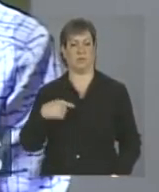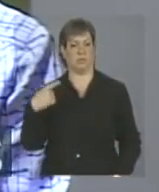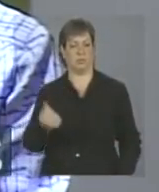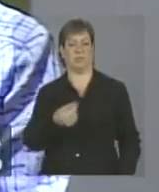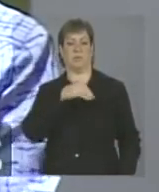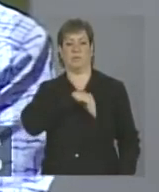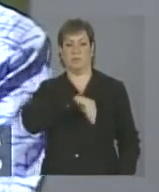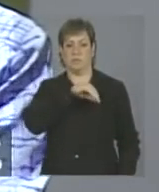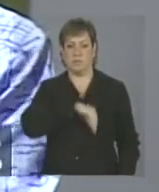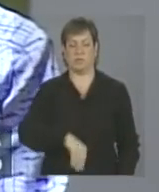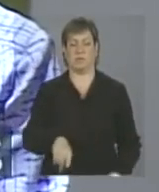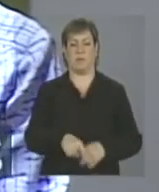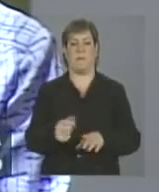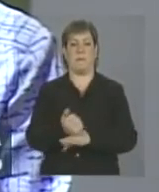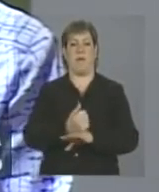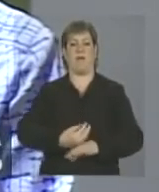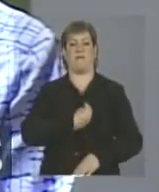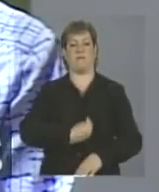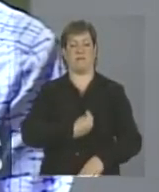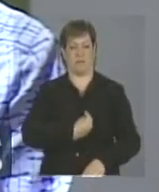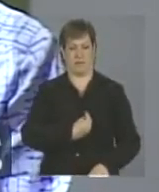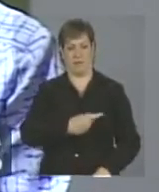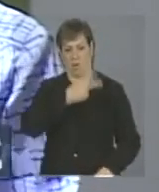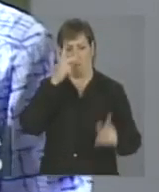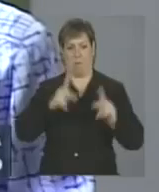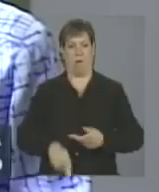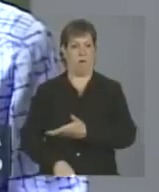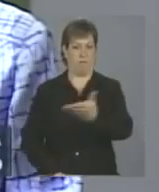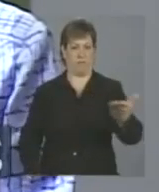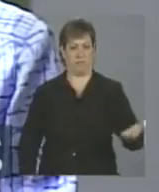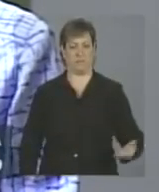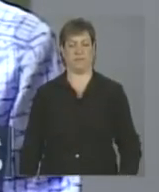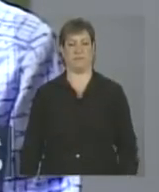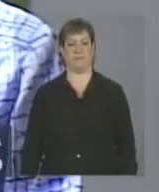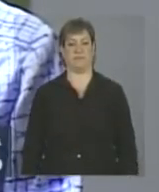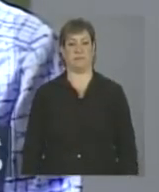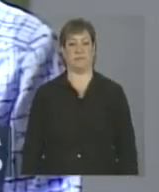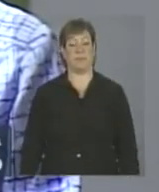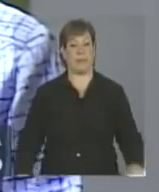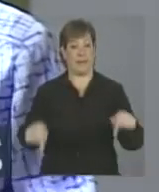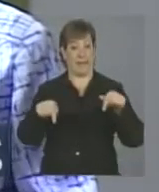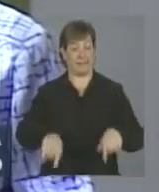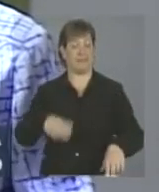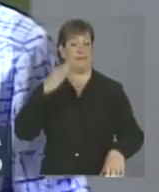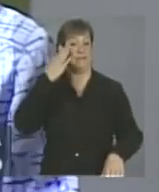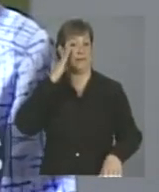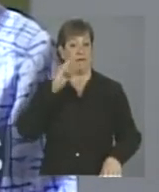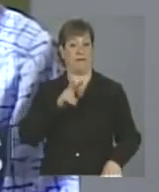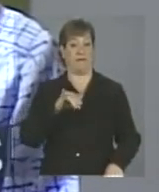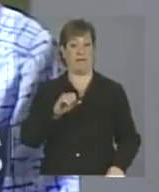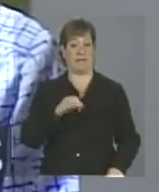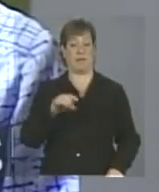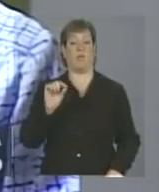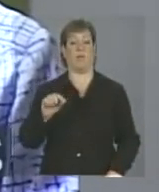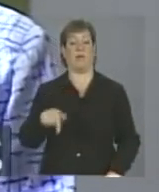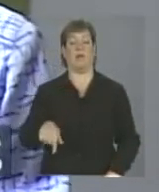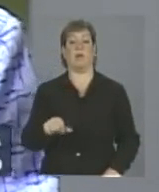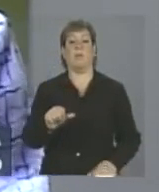de renda e da melhoria de vida do povo. Essa visão que transforma hoje o